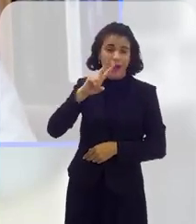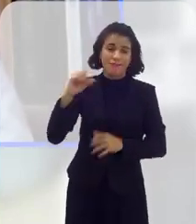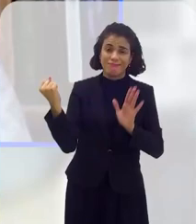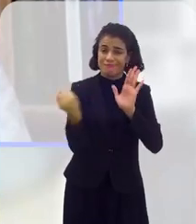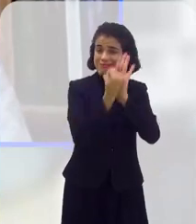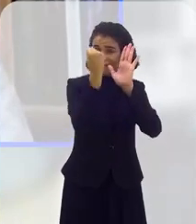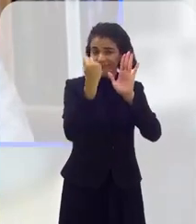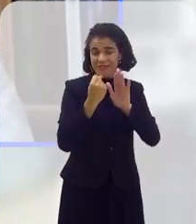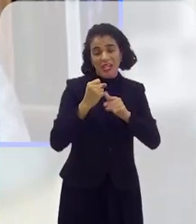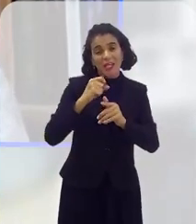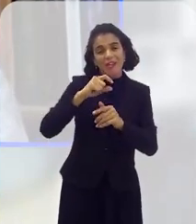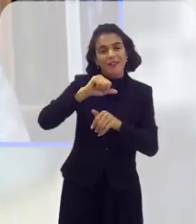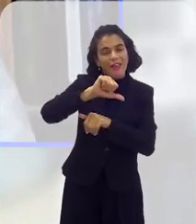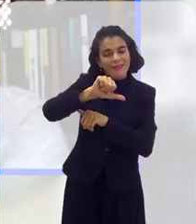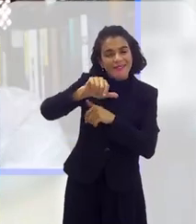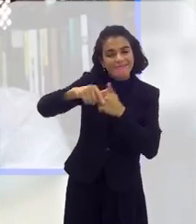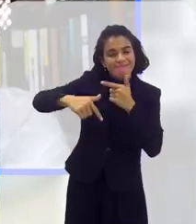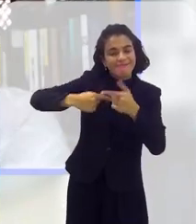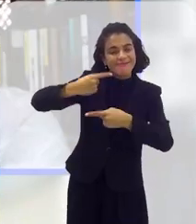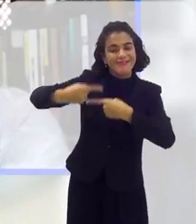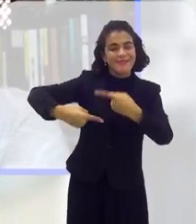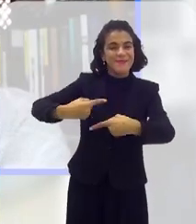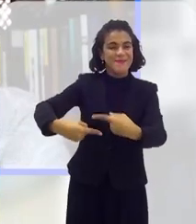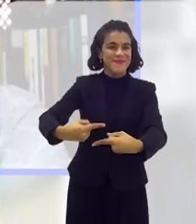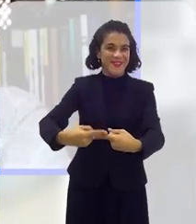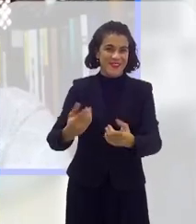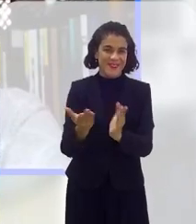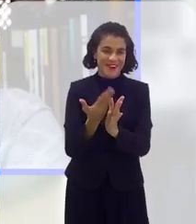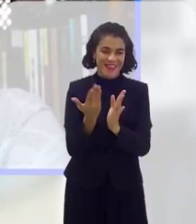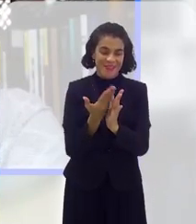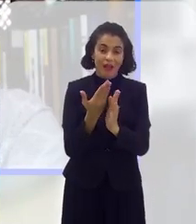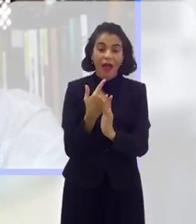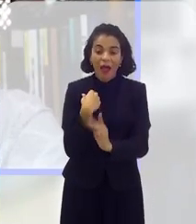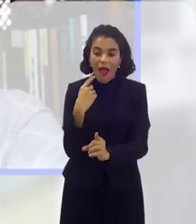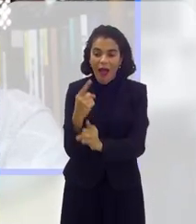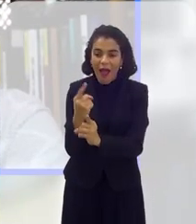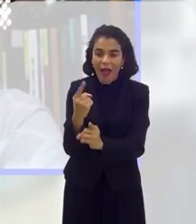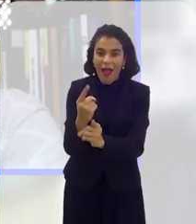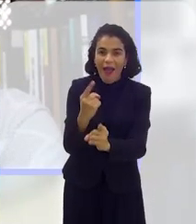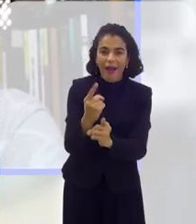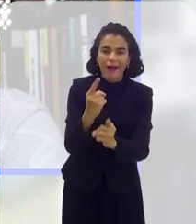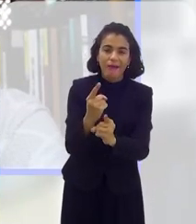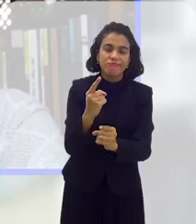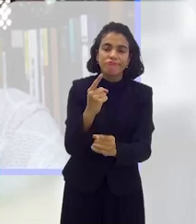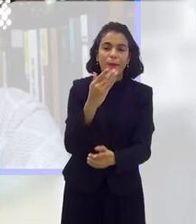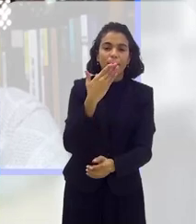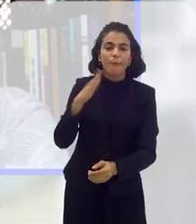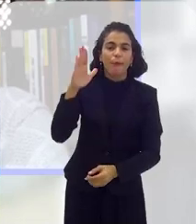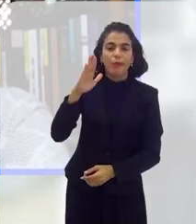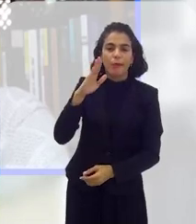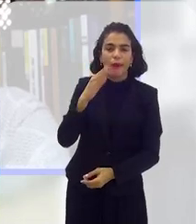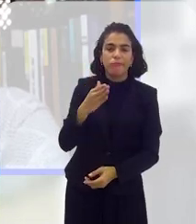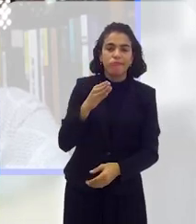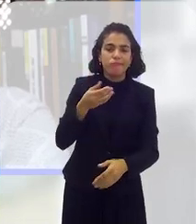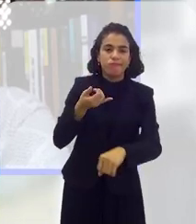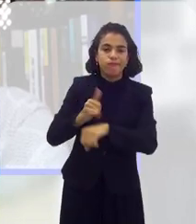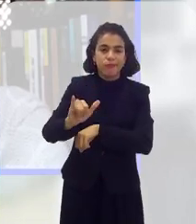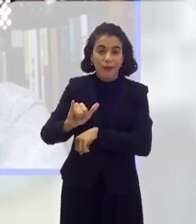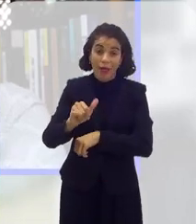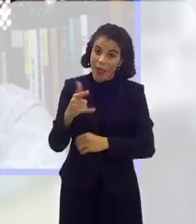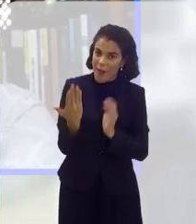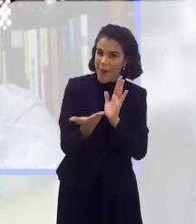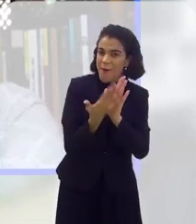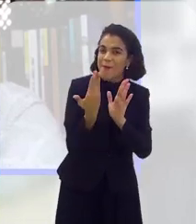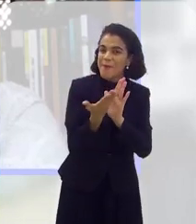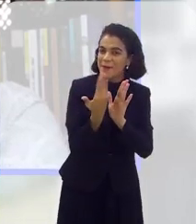ser lembrada, e no desenrolar do livro você vai vendo que essa é uma das promessas que não é cumprida, né? Então, é mais um